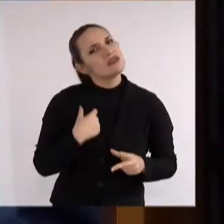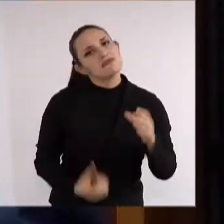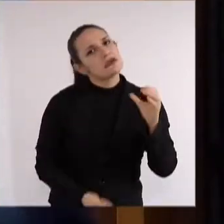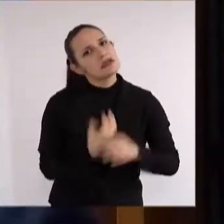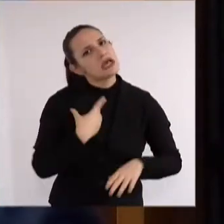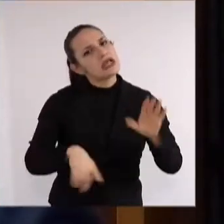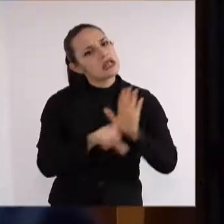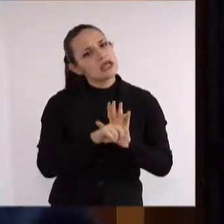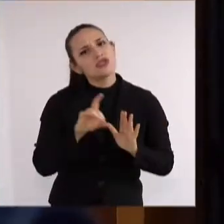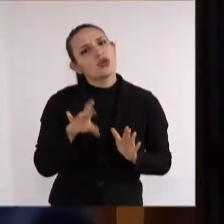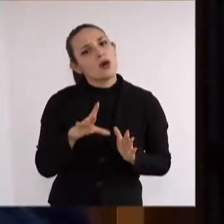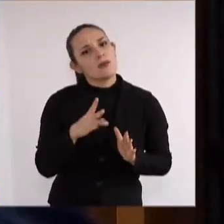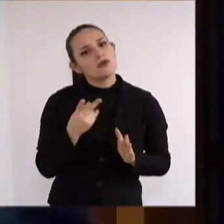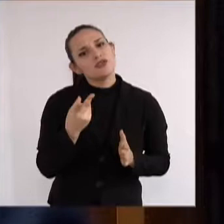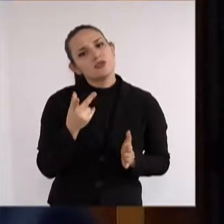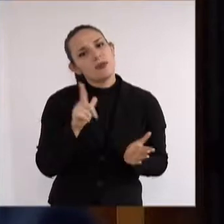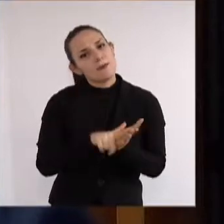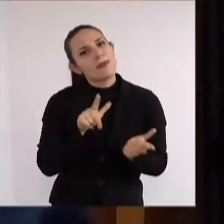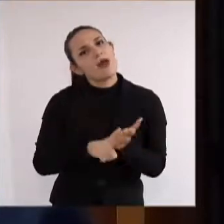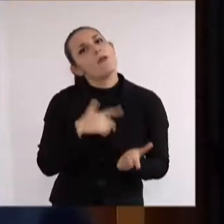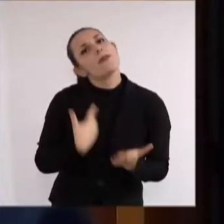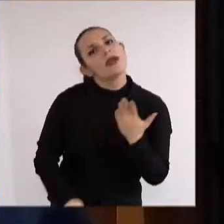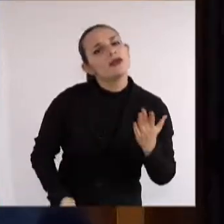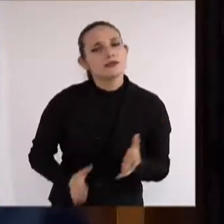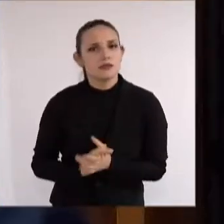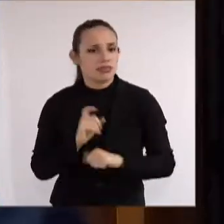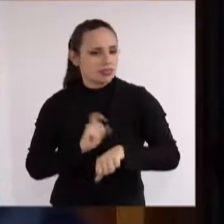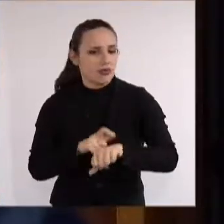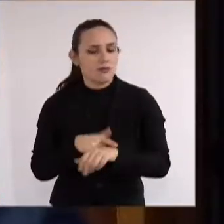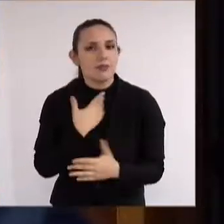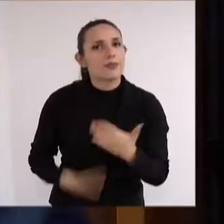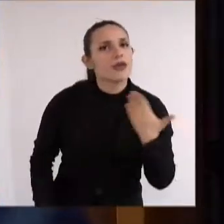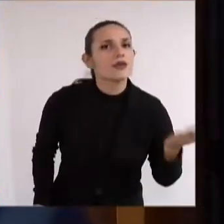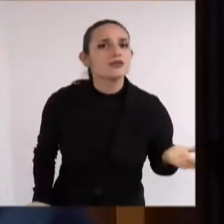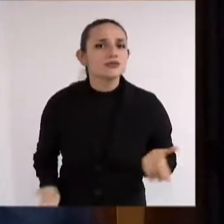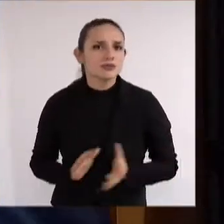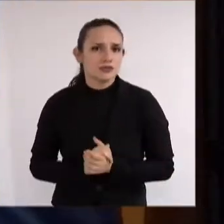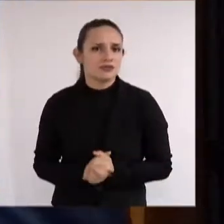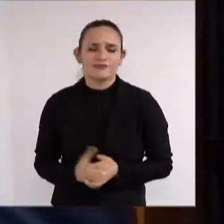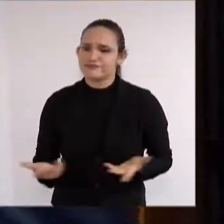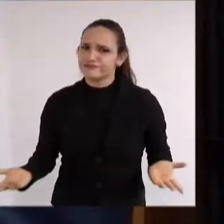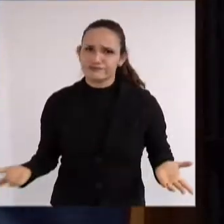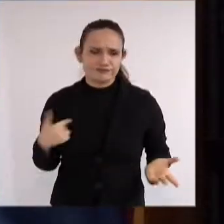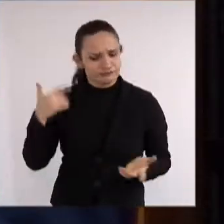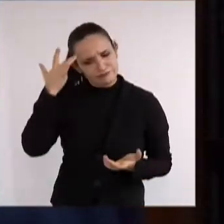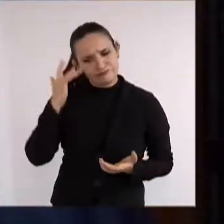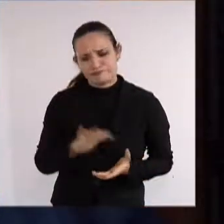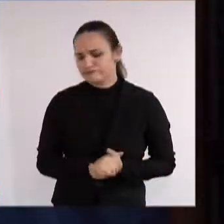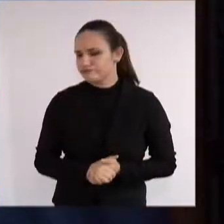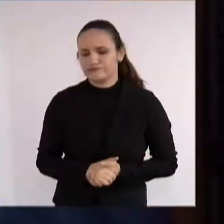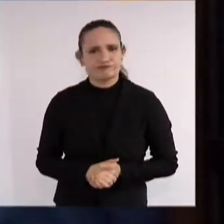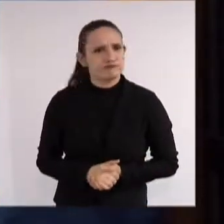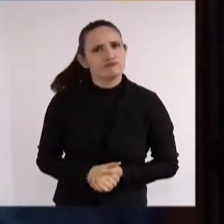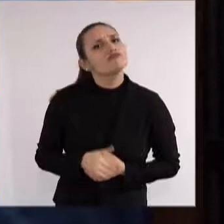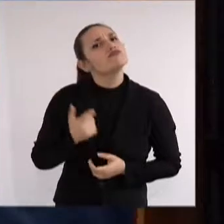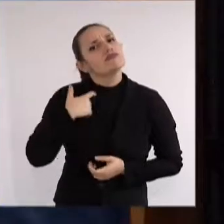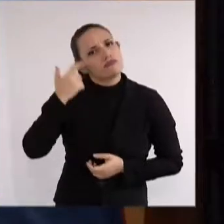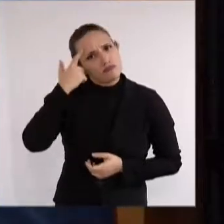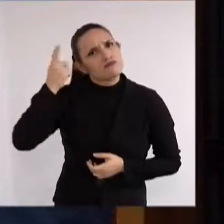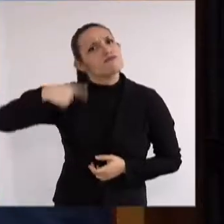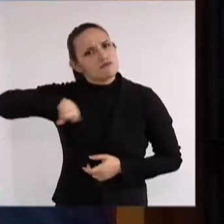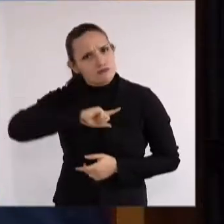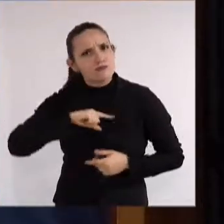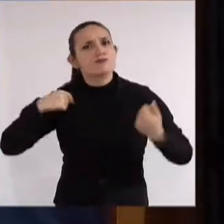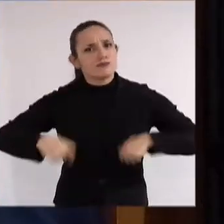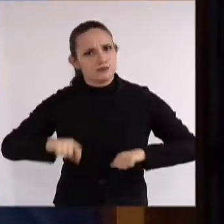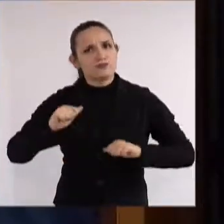Só gastando papel? Só gastando nosso tempo? Eu não sei. Acho que temos que ter